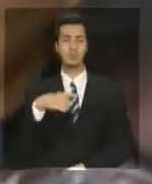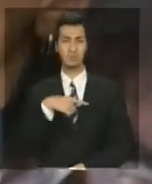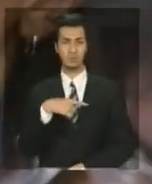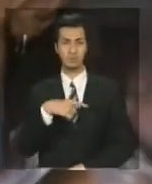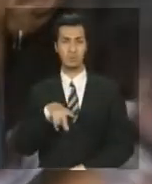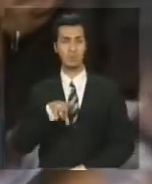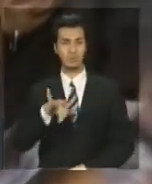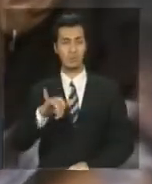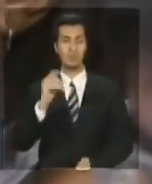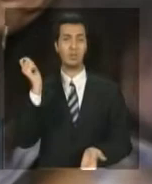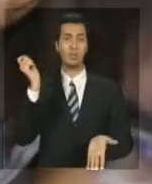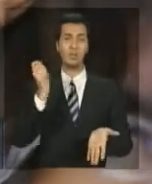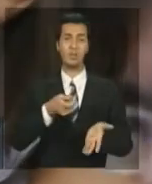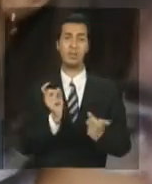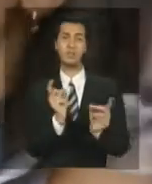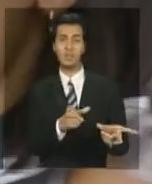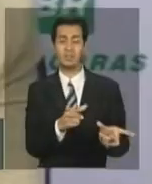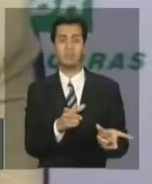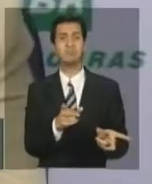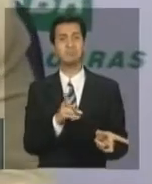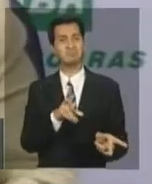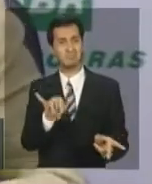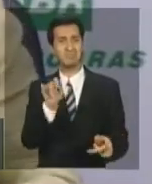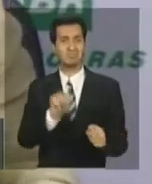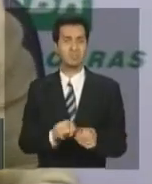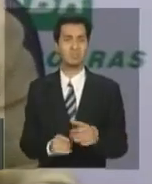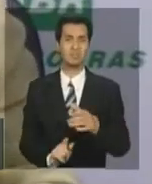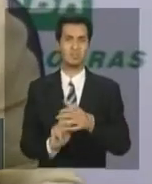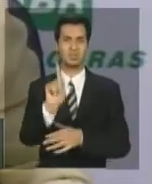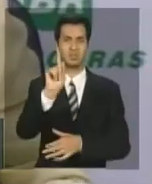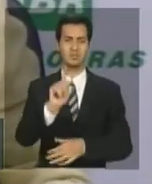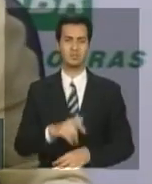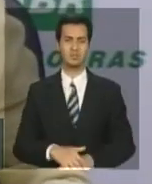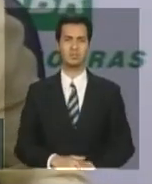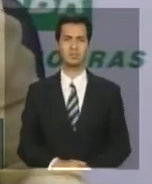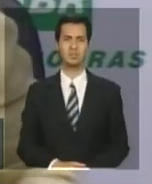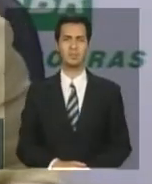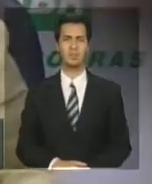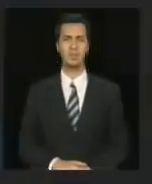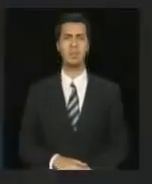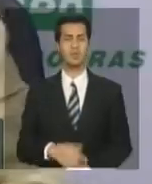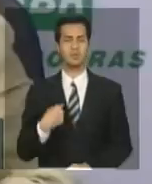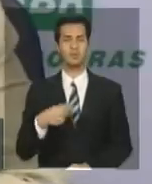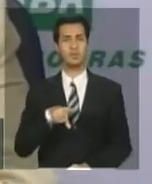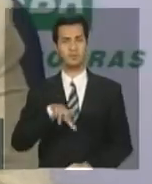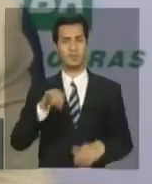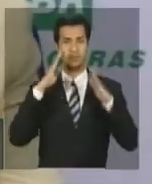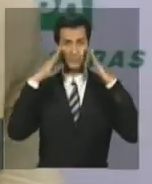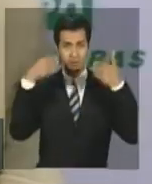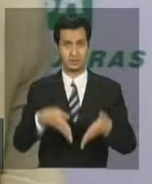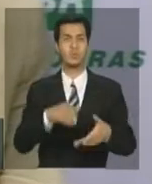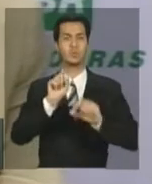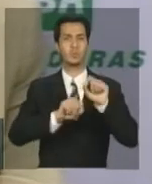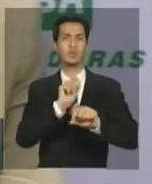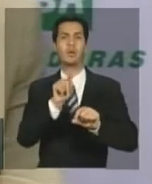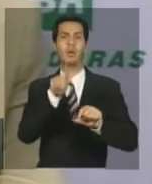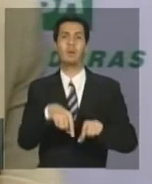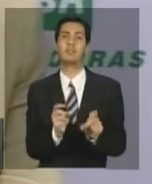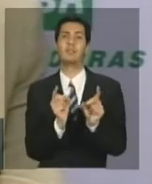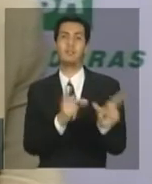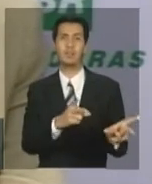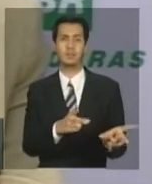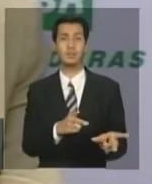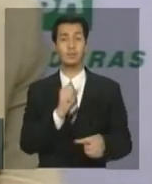A-3 e para os próximos leilões também? Bom, eu vou me concentrar no próximo leilão. Muito provavelmente, esse